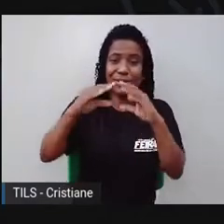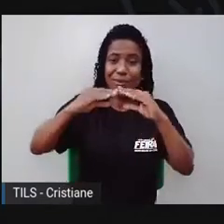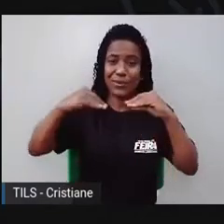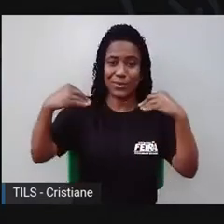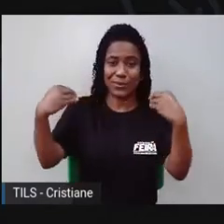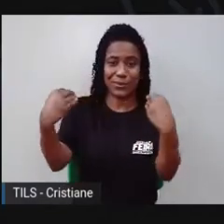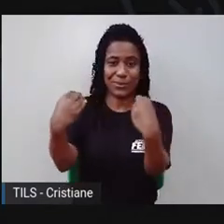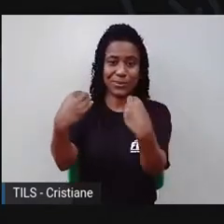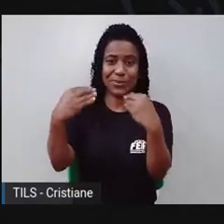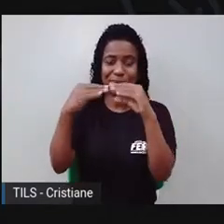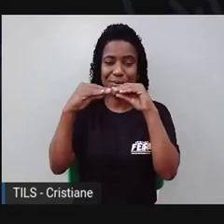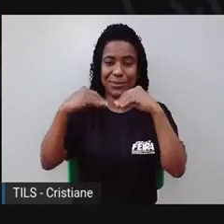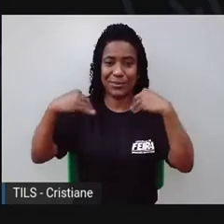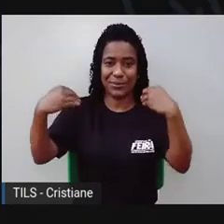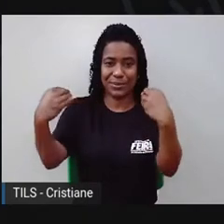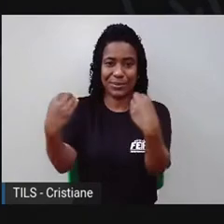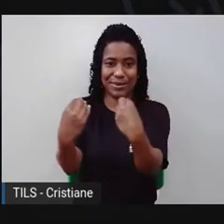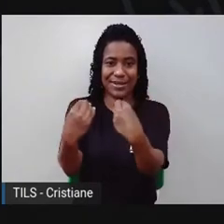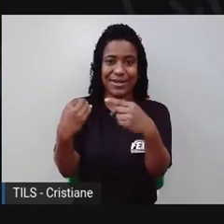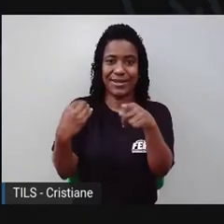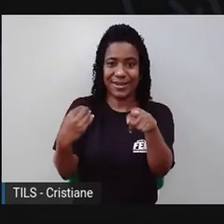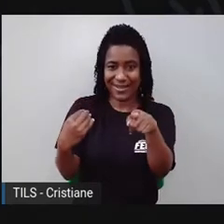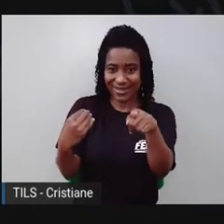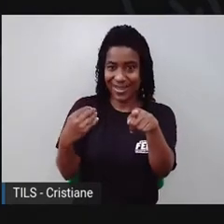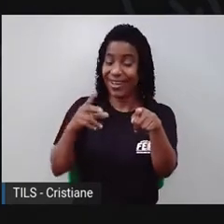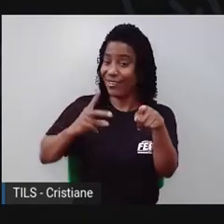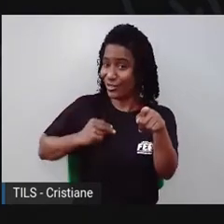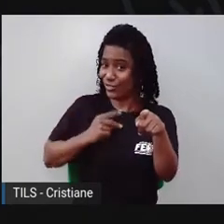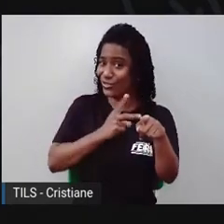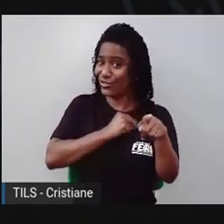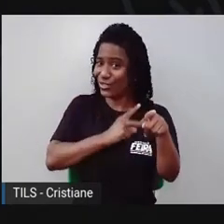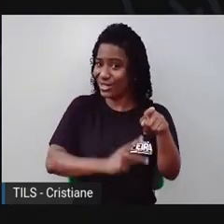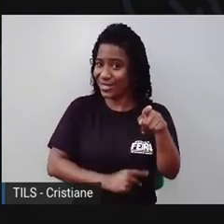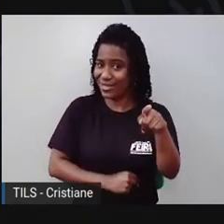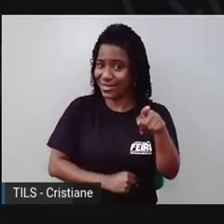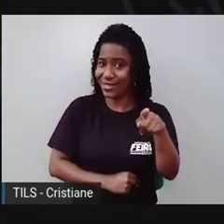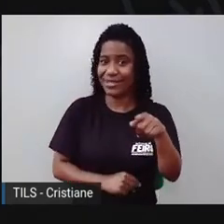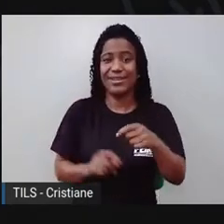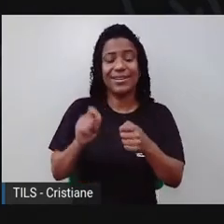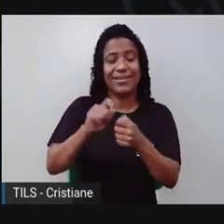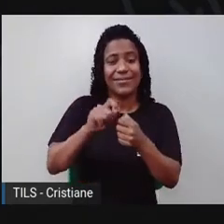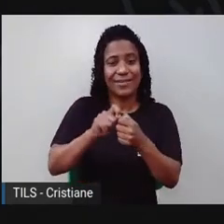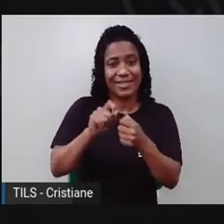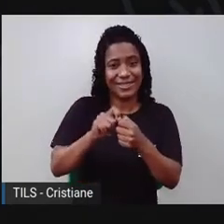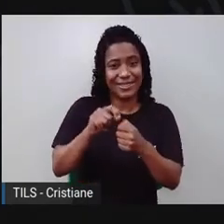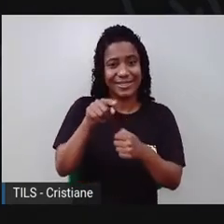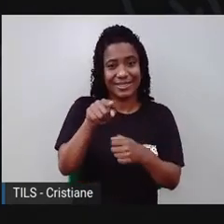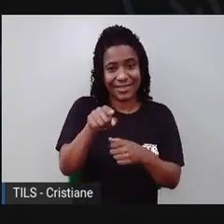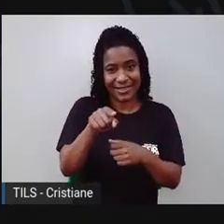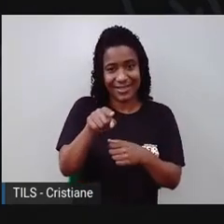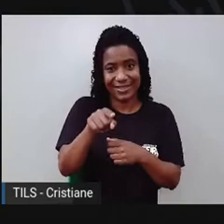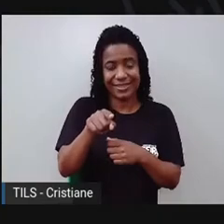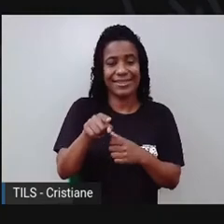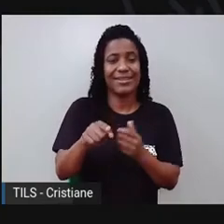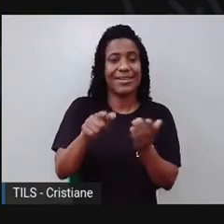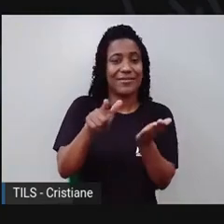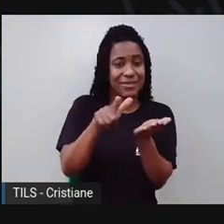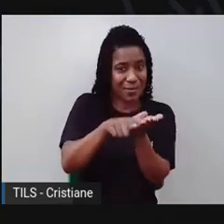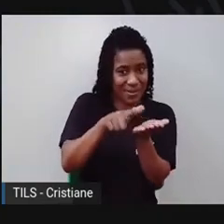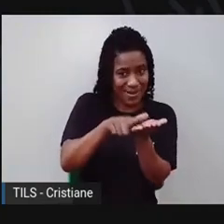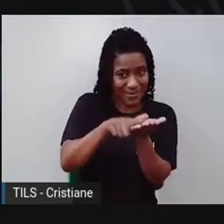mesmo, ó, é uma vasilhinha chinesa, tá vendo? Aí eles pegavam o retalhinho do papel, faziam o papel